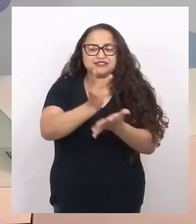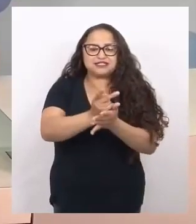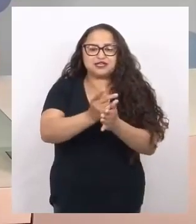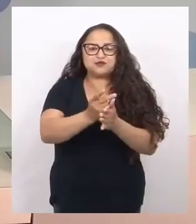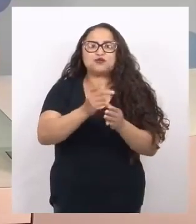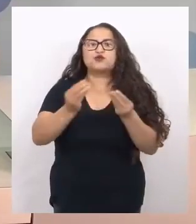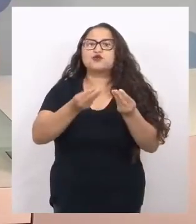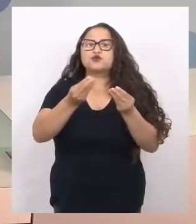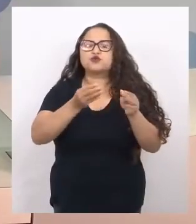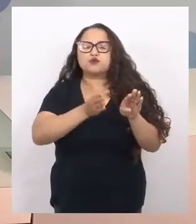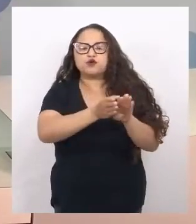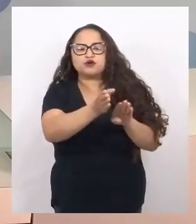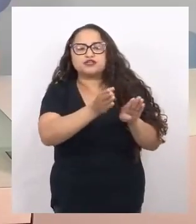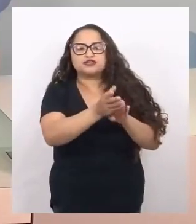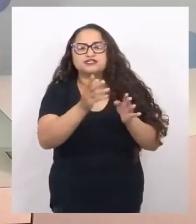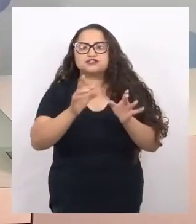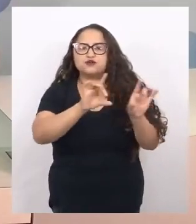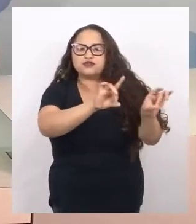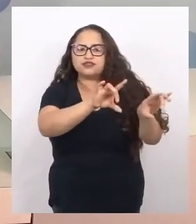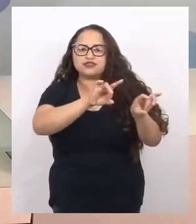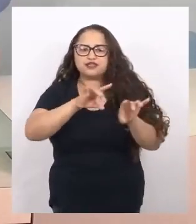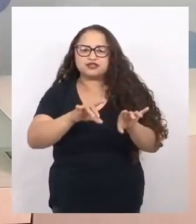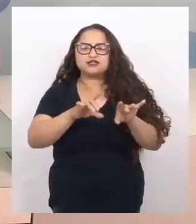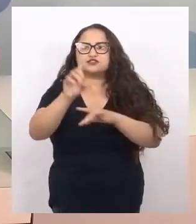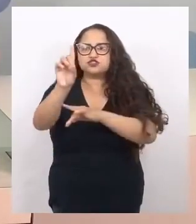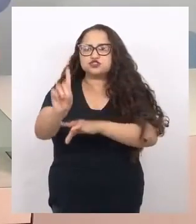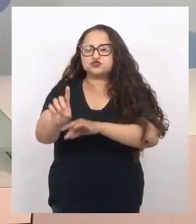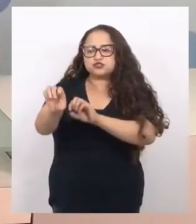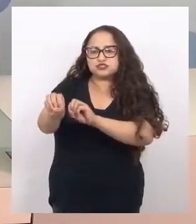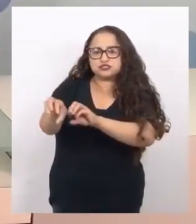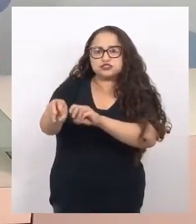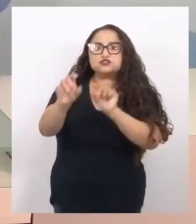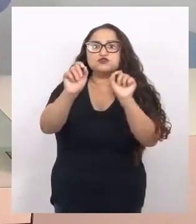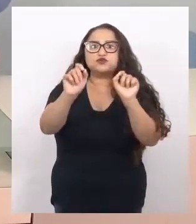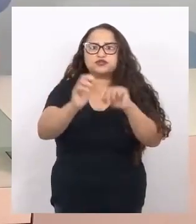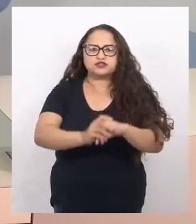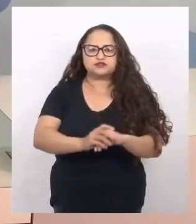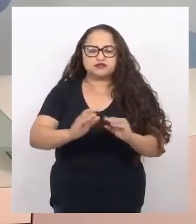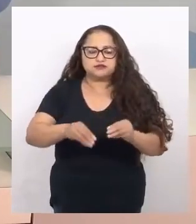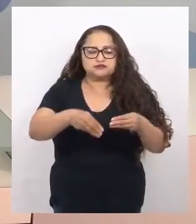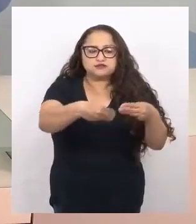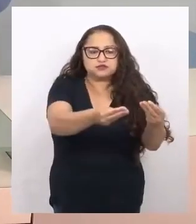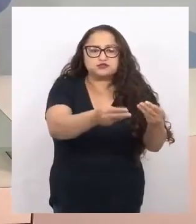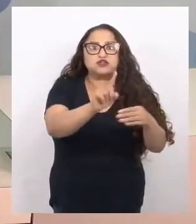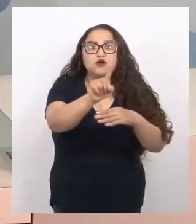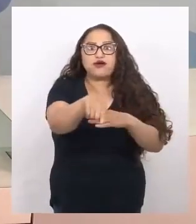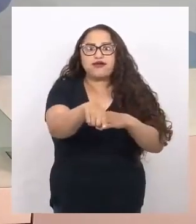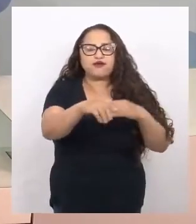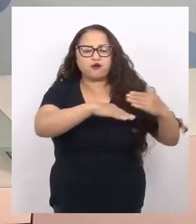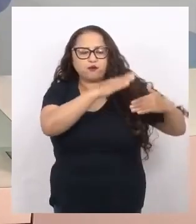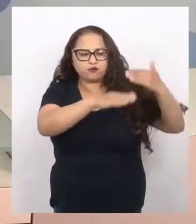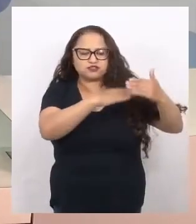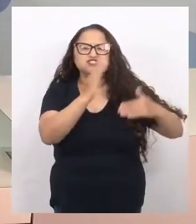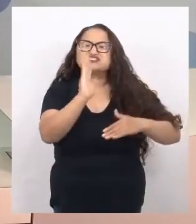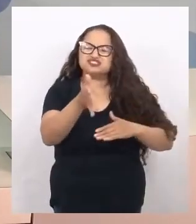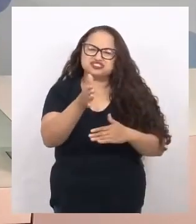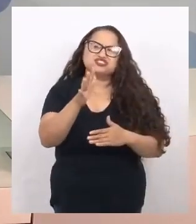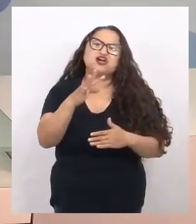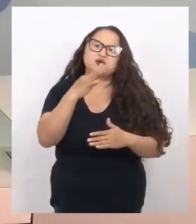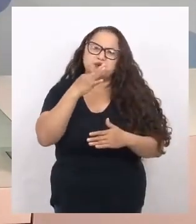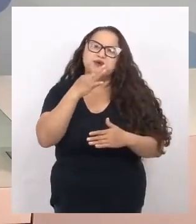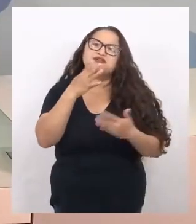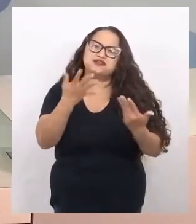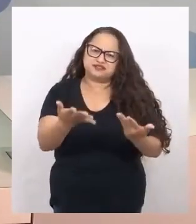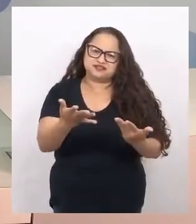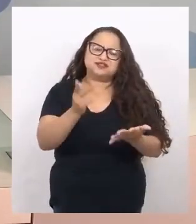orientação técnica de atribuição para as diretorias de ensino, foi: atribuição é o processo de atribuição que a gente já conhece. É sempre